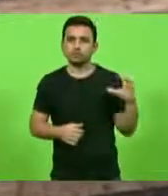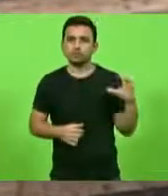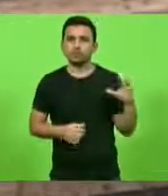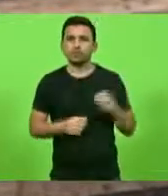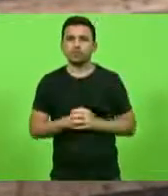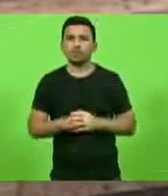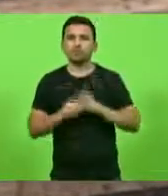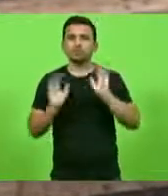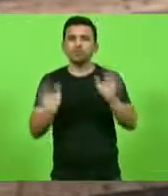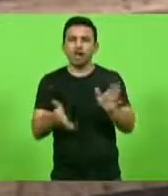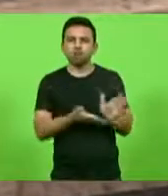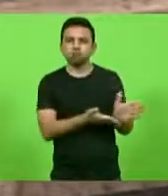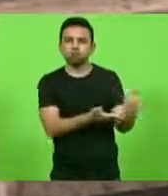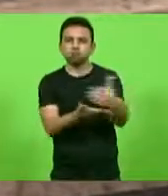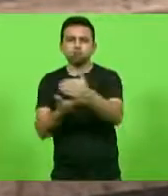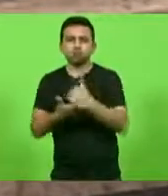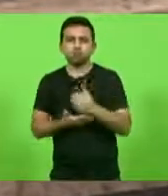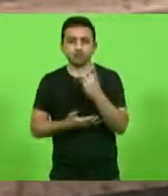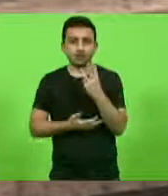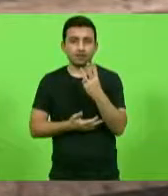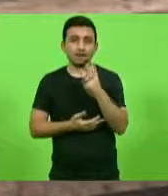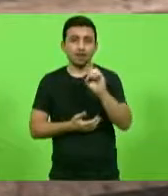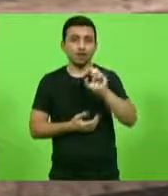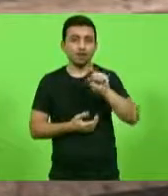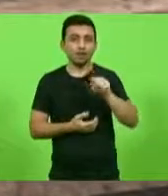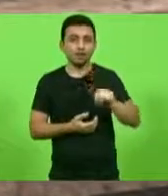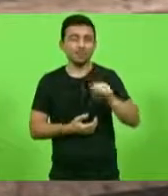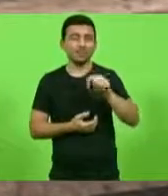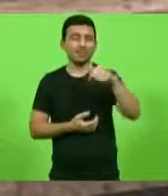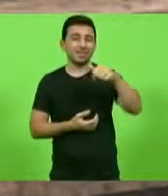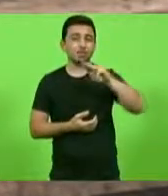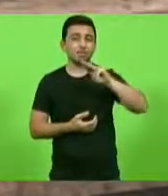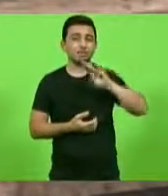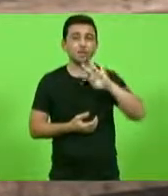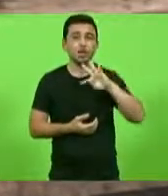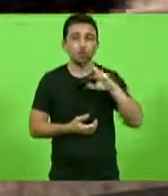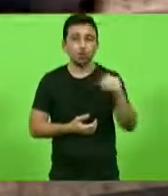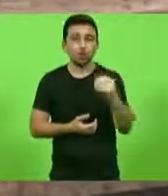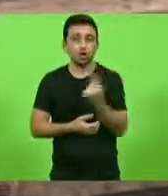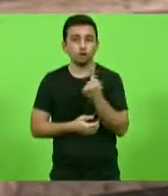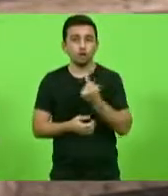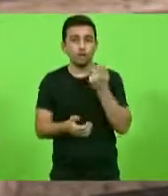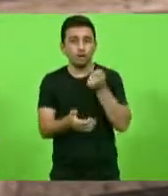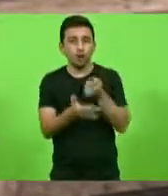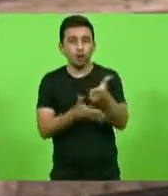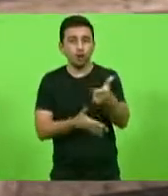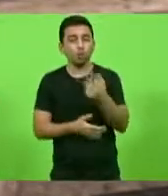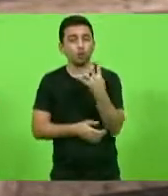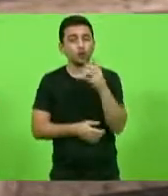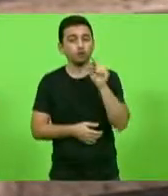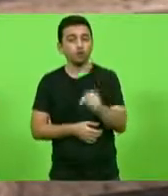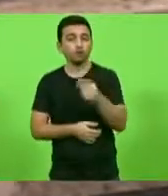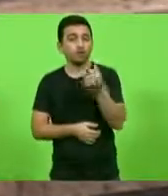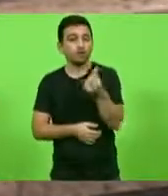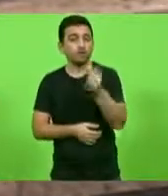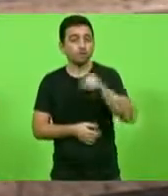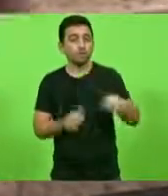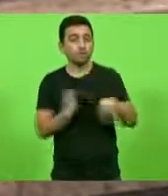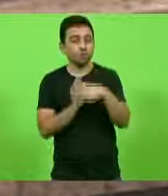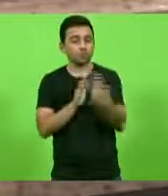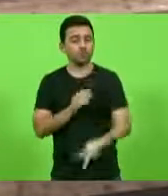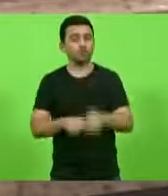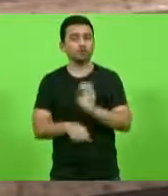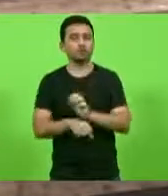foi recolhido desses 30,7 milhões que Joinville sozinho pagou, 4,6 veio para o Estado. Quer dizer que nós já